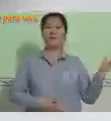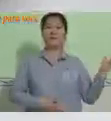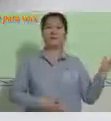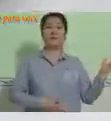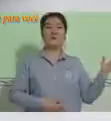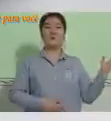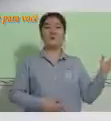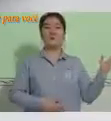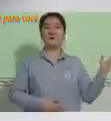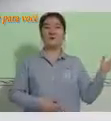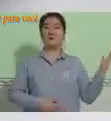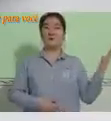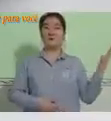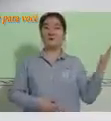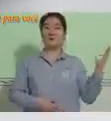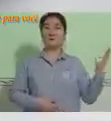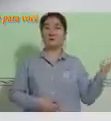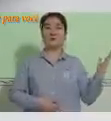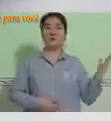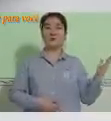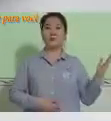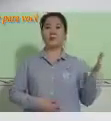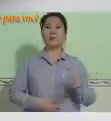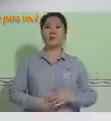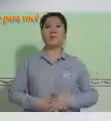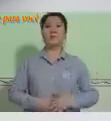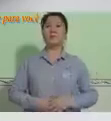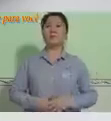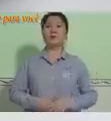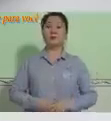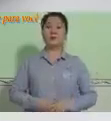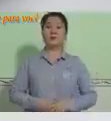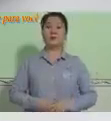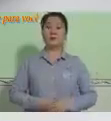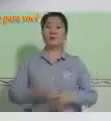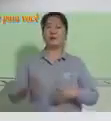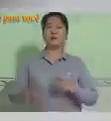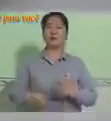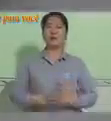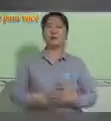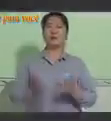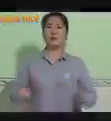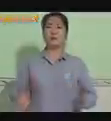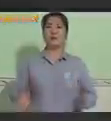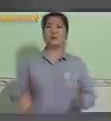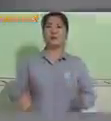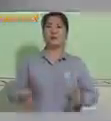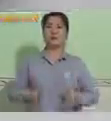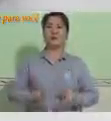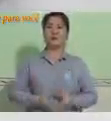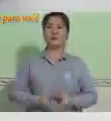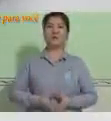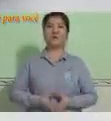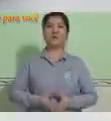Por isso, vírgula, a melhor forma de diferenciar essas doenças é através da realização de exames de laboratório específicos,